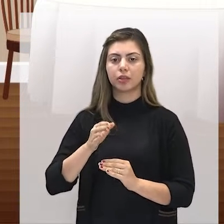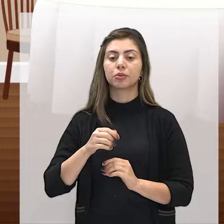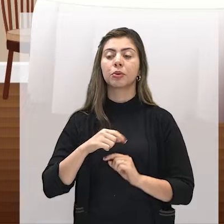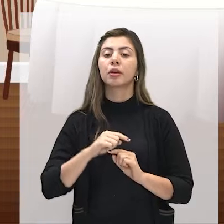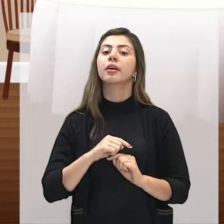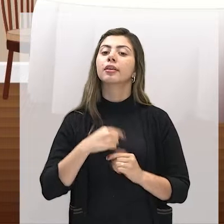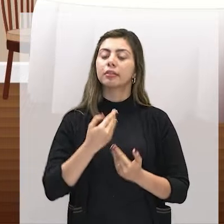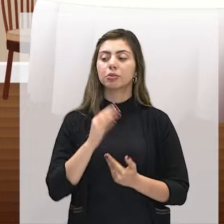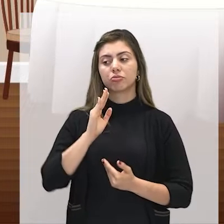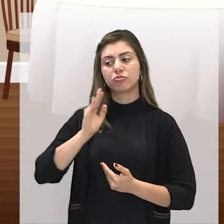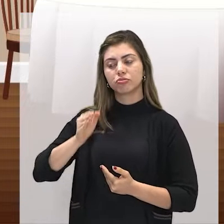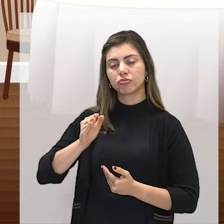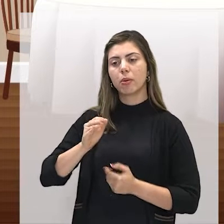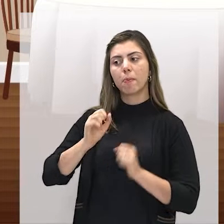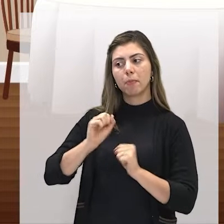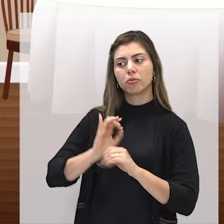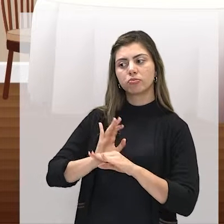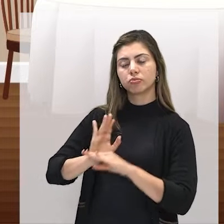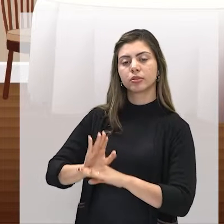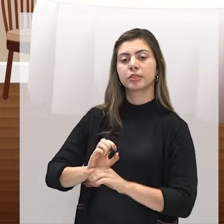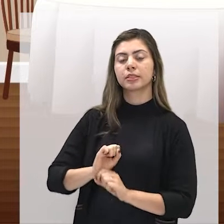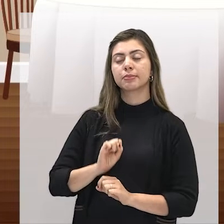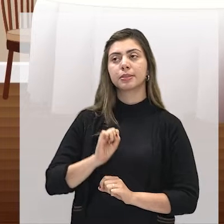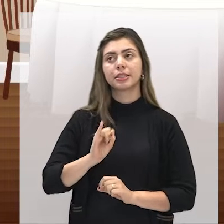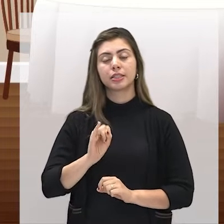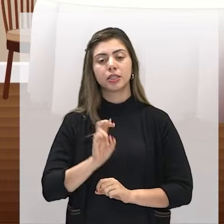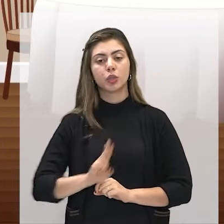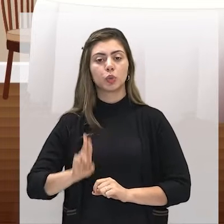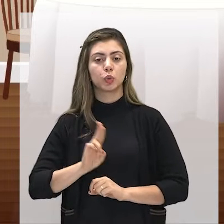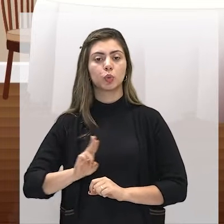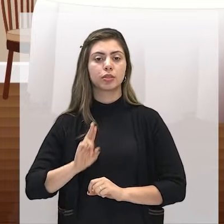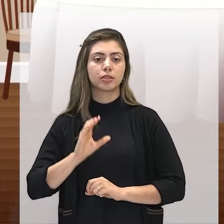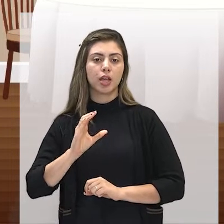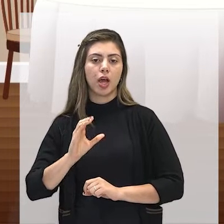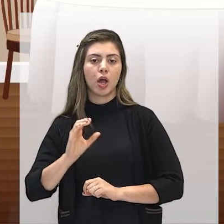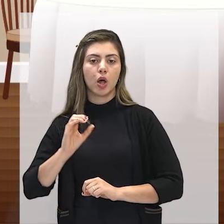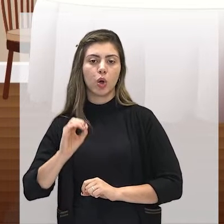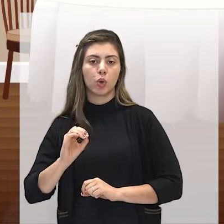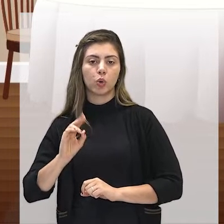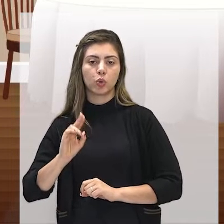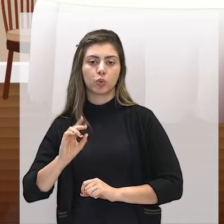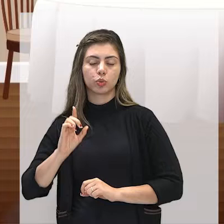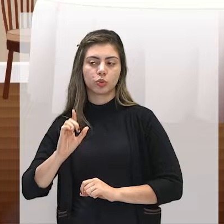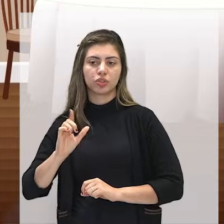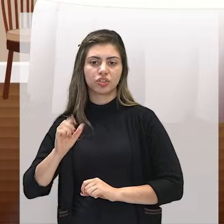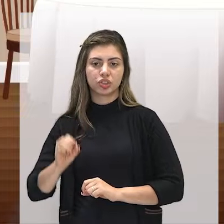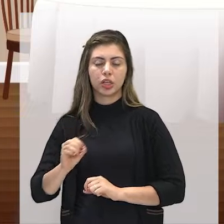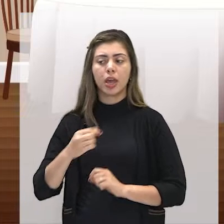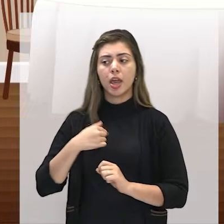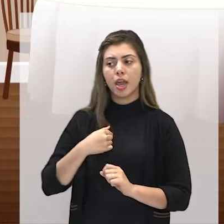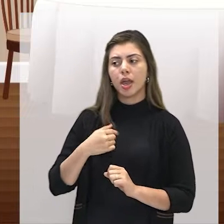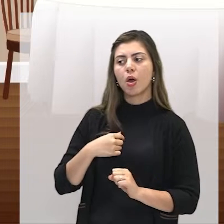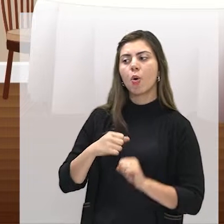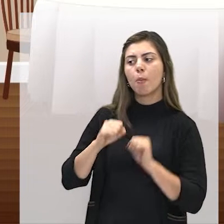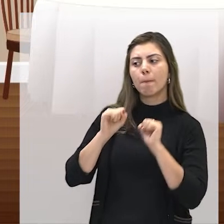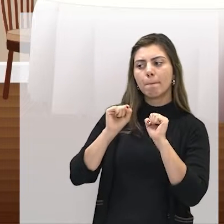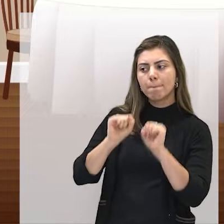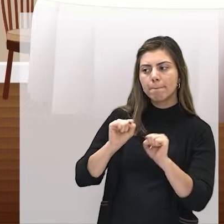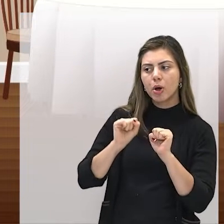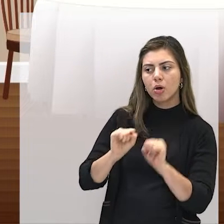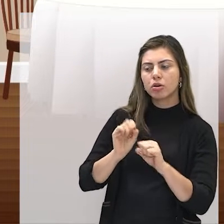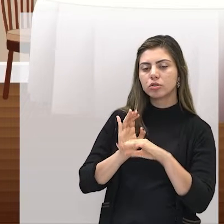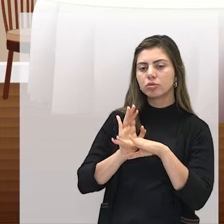sendo muito direto. Agora, se eu utilizo o modal could, vai ficar eu poderia, could I help you? Eu poderia te